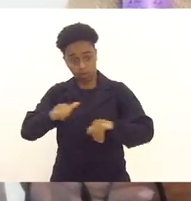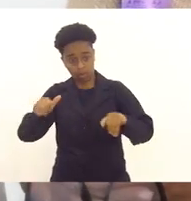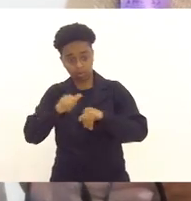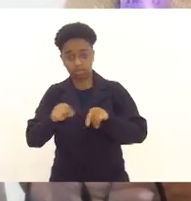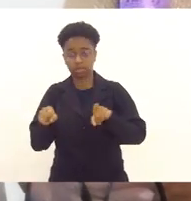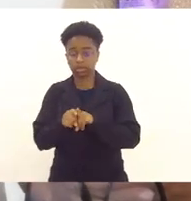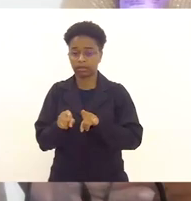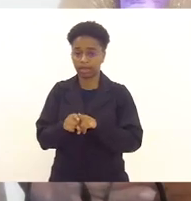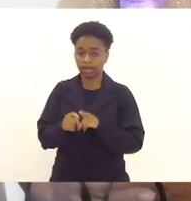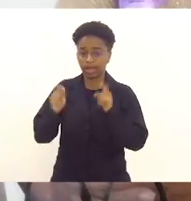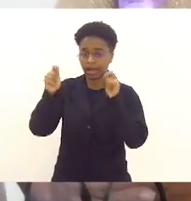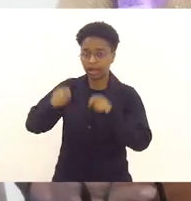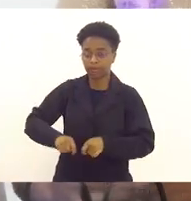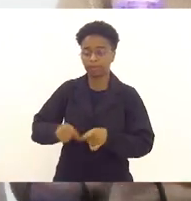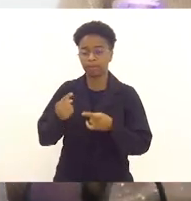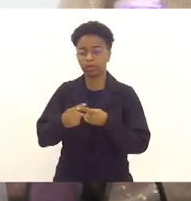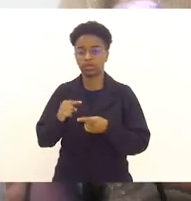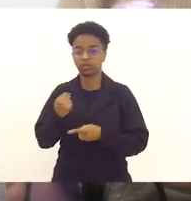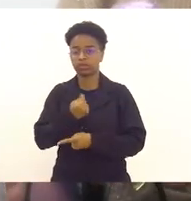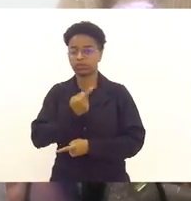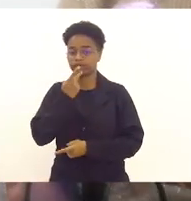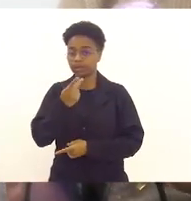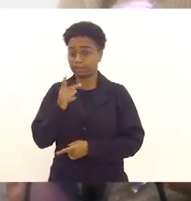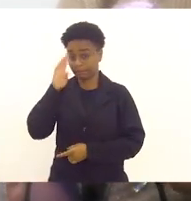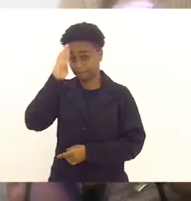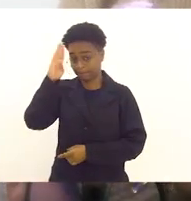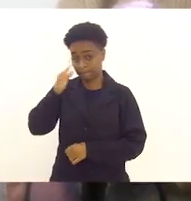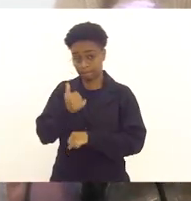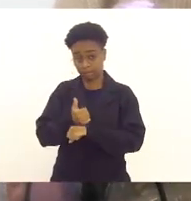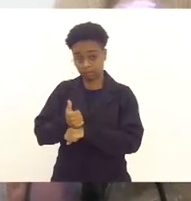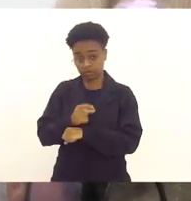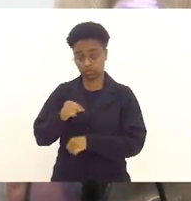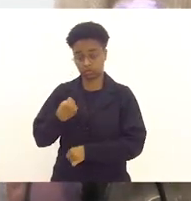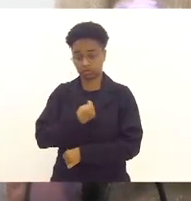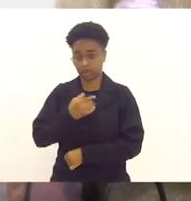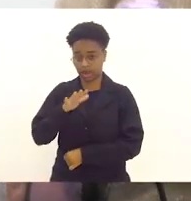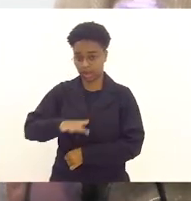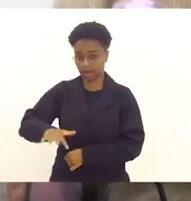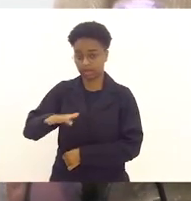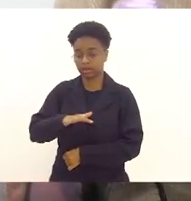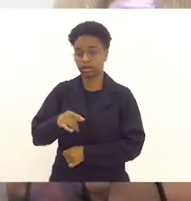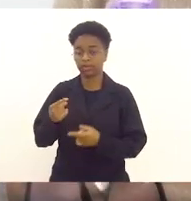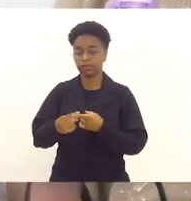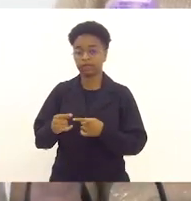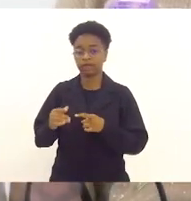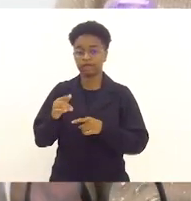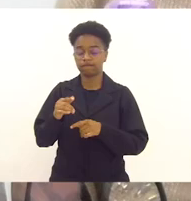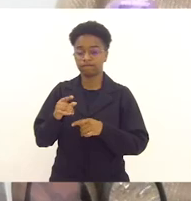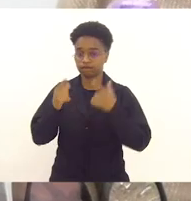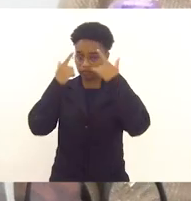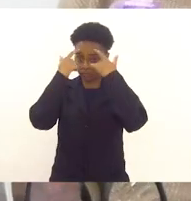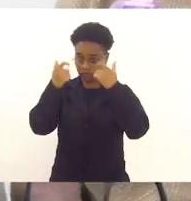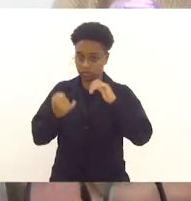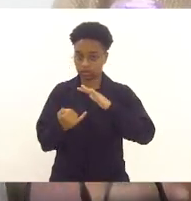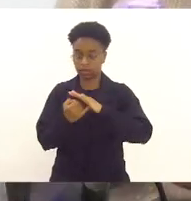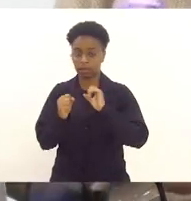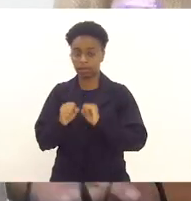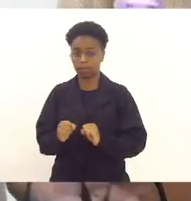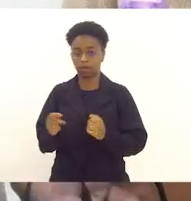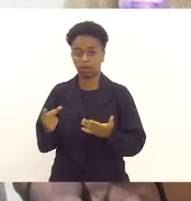de capacitação porque quando a gente fala do profissional principalmente da nossa área mas essa violência institucional pode acontecer